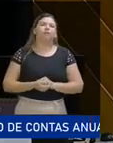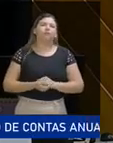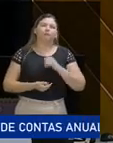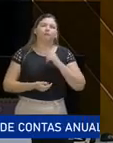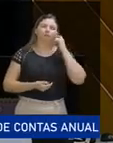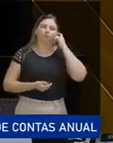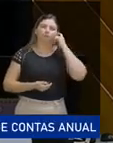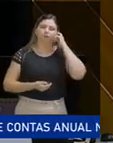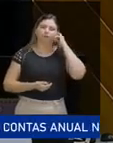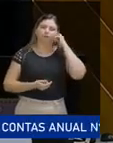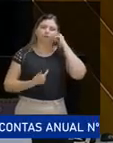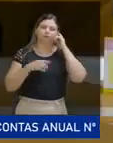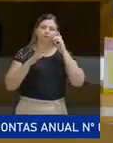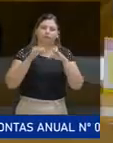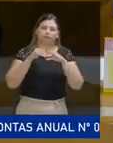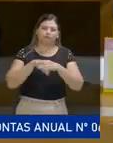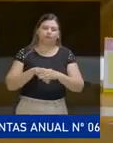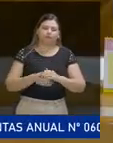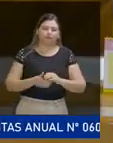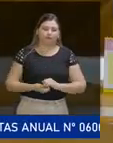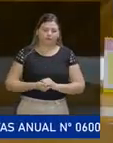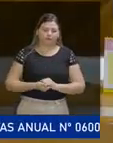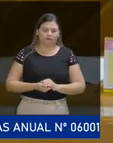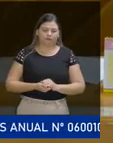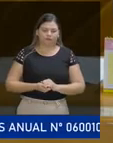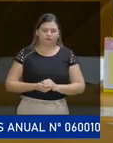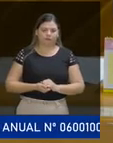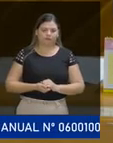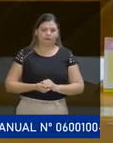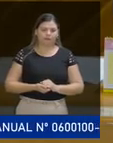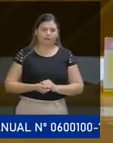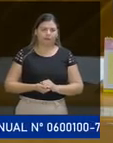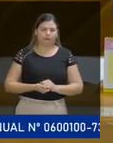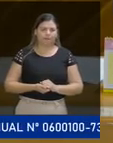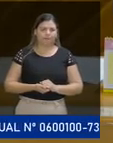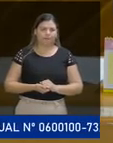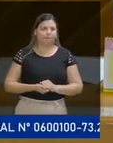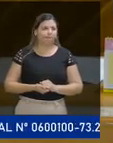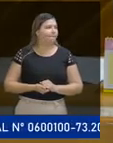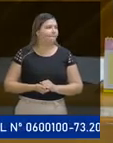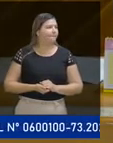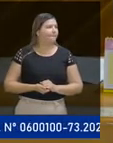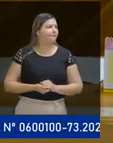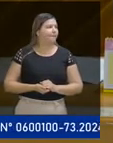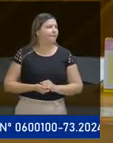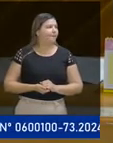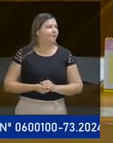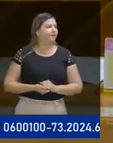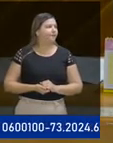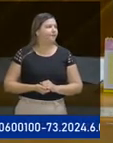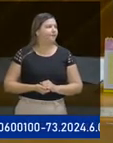23.604/2019. É como eu voto. Foco no desembargador Carmo Antônio.